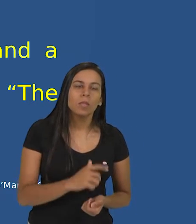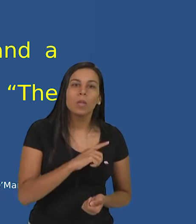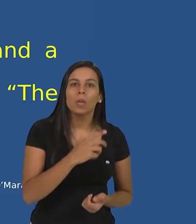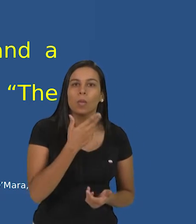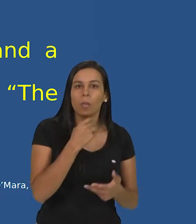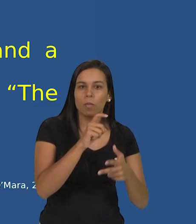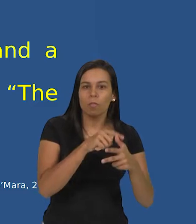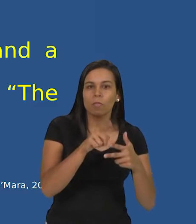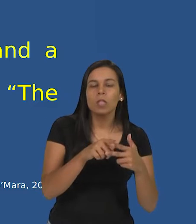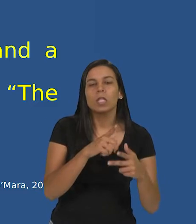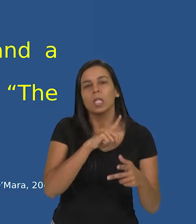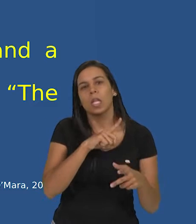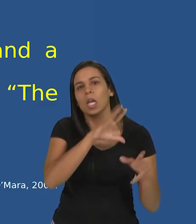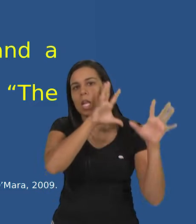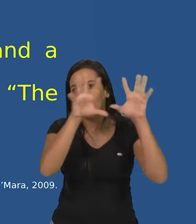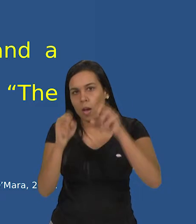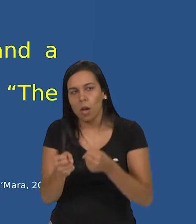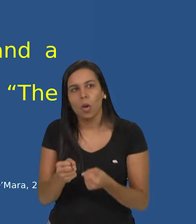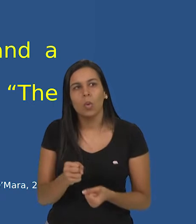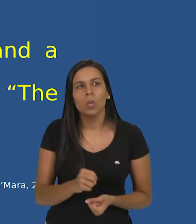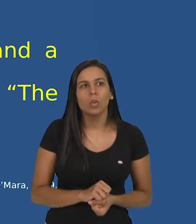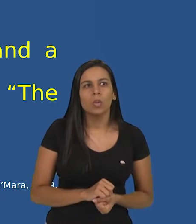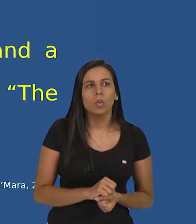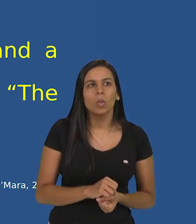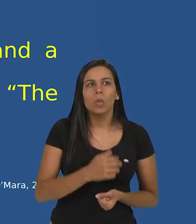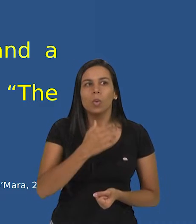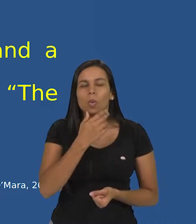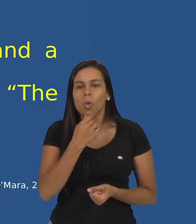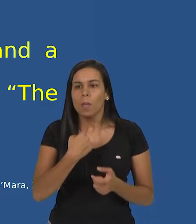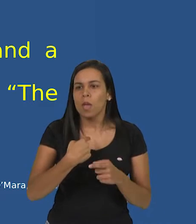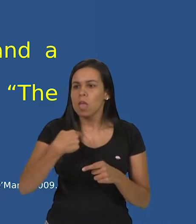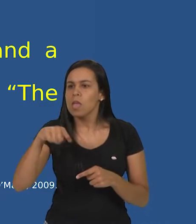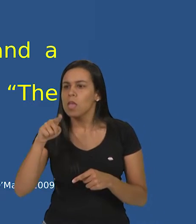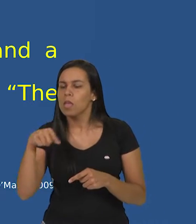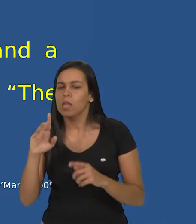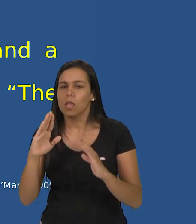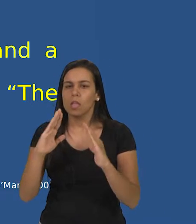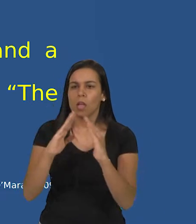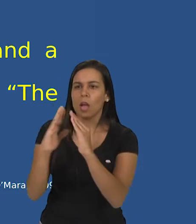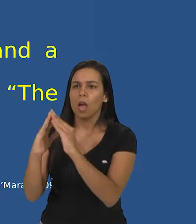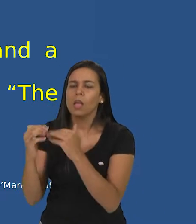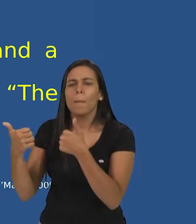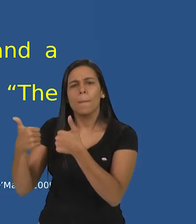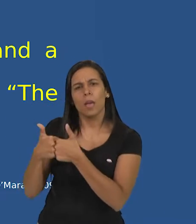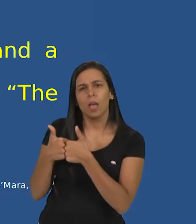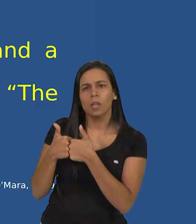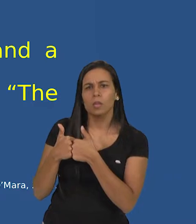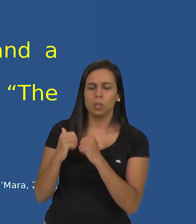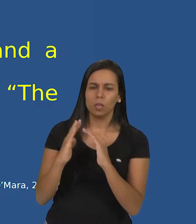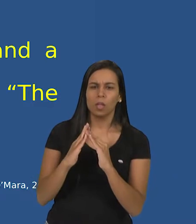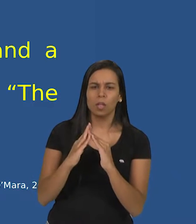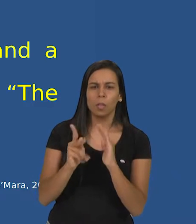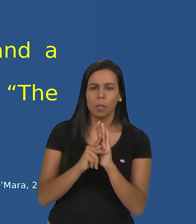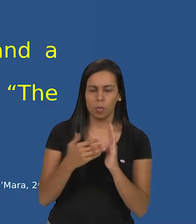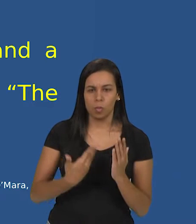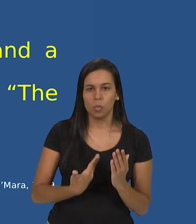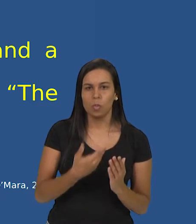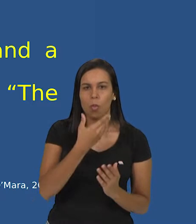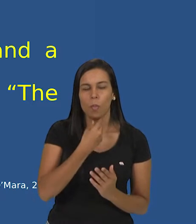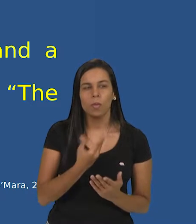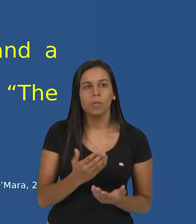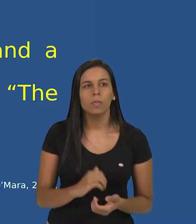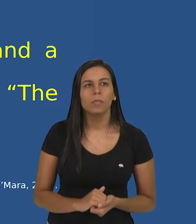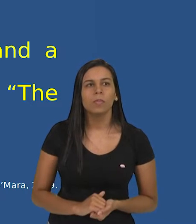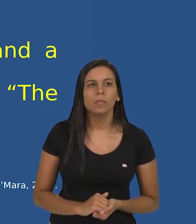os animais, né? Ele decidiu ir em cada casa do vilarejo, da vila onde ele morava lá. Tá?